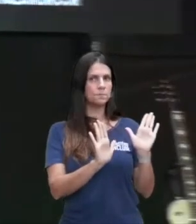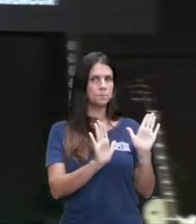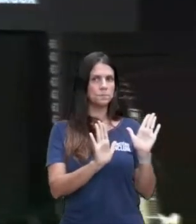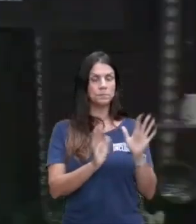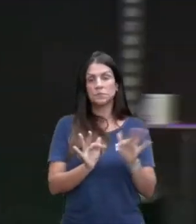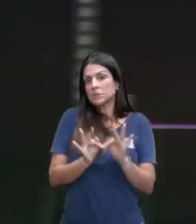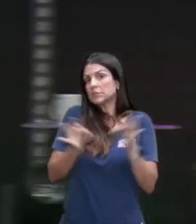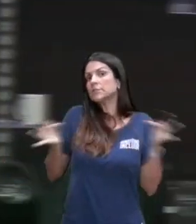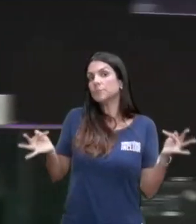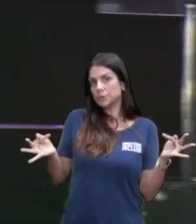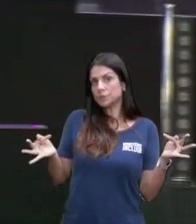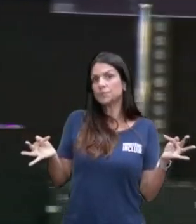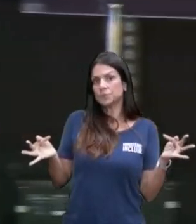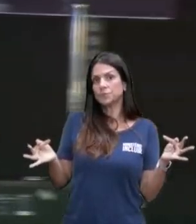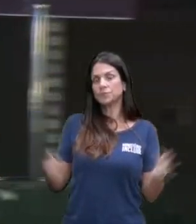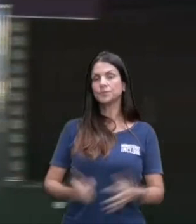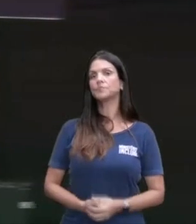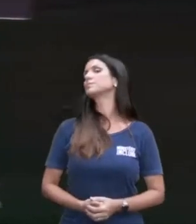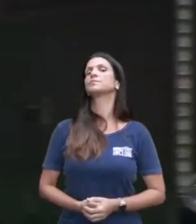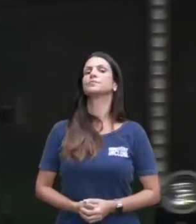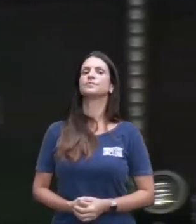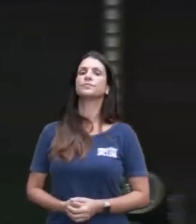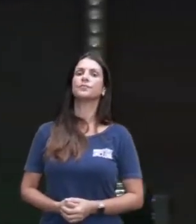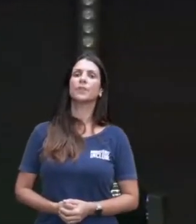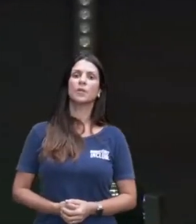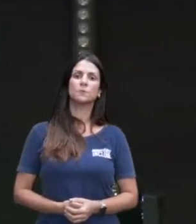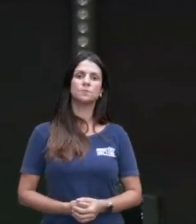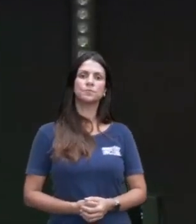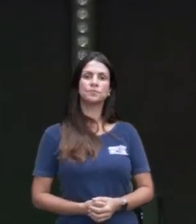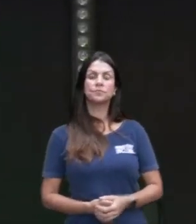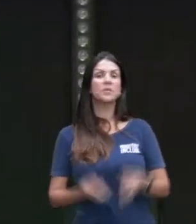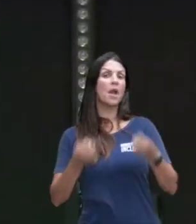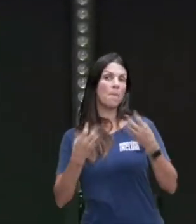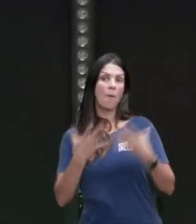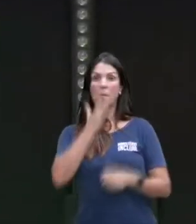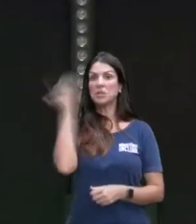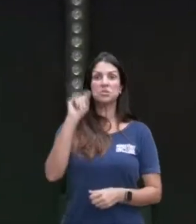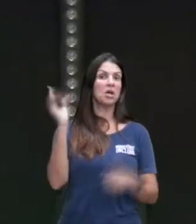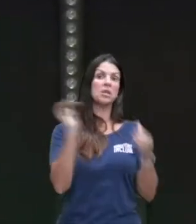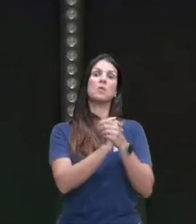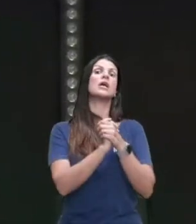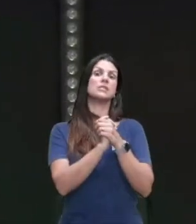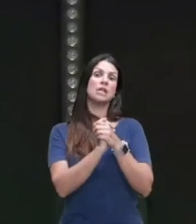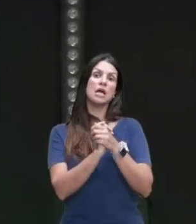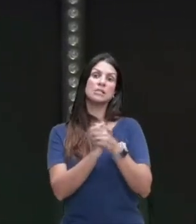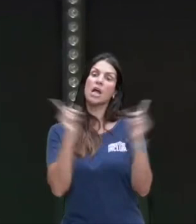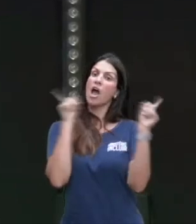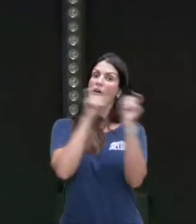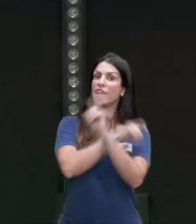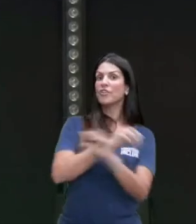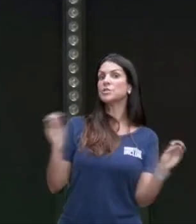é a simples assim e ele é muito bom com as pessoas no casais para não não ter